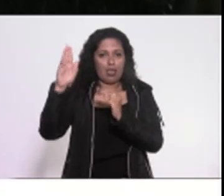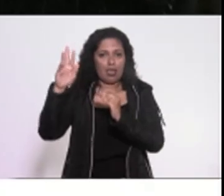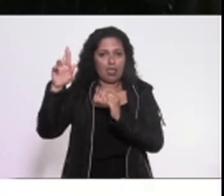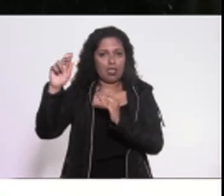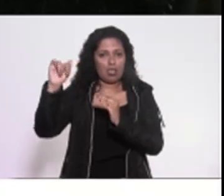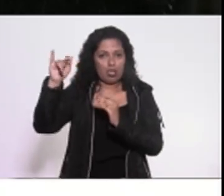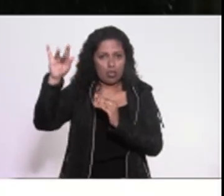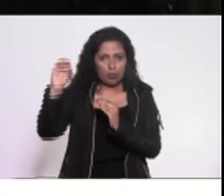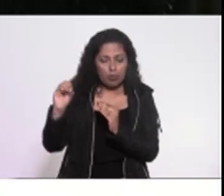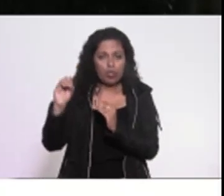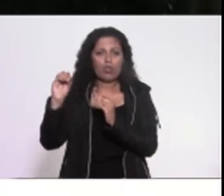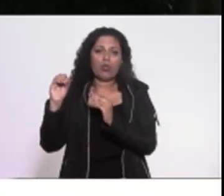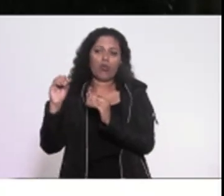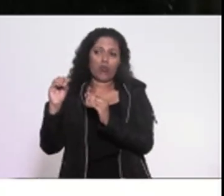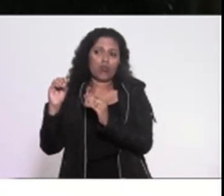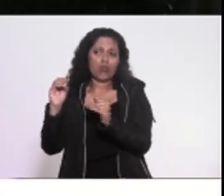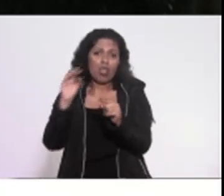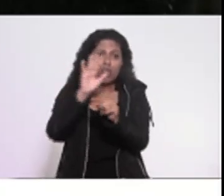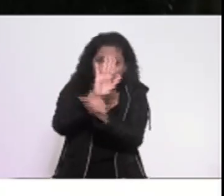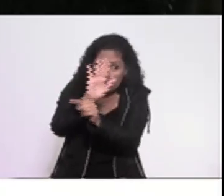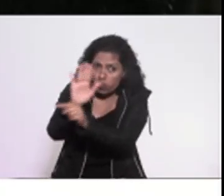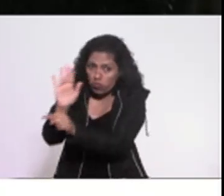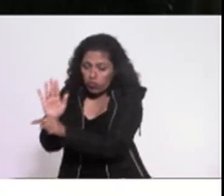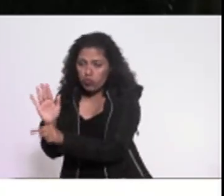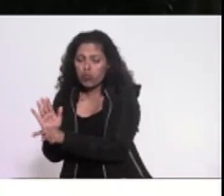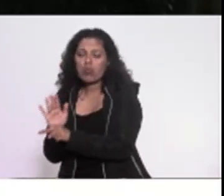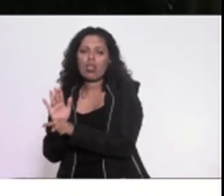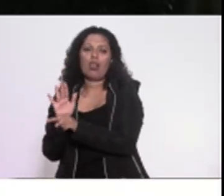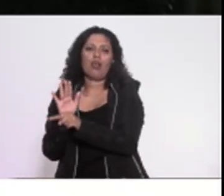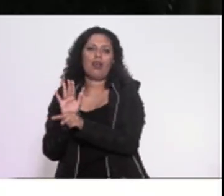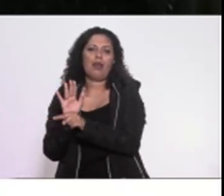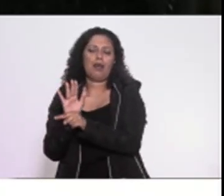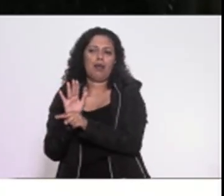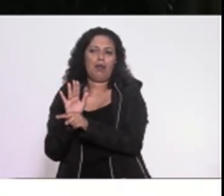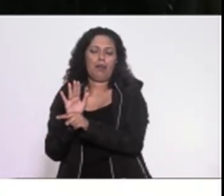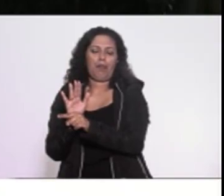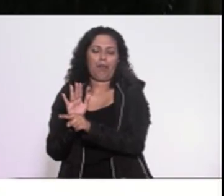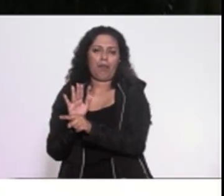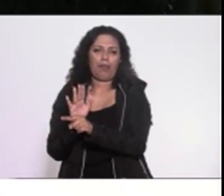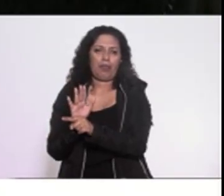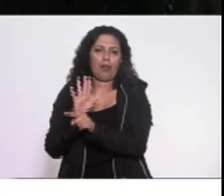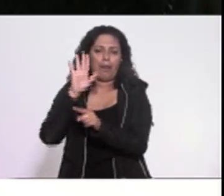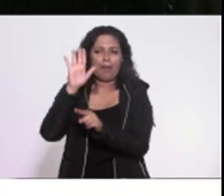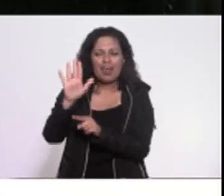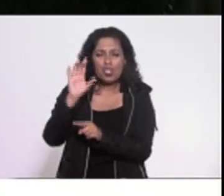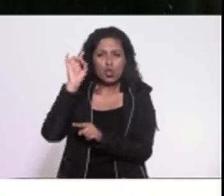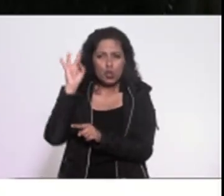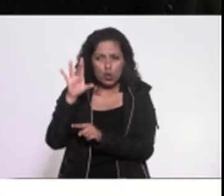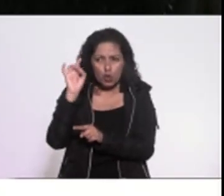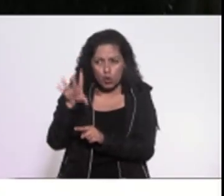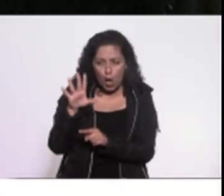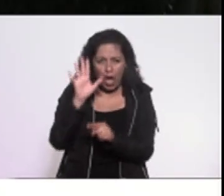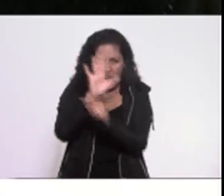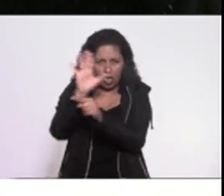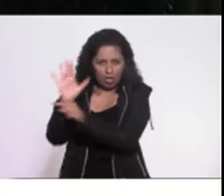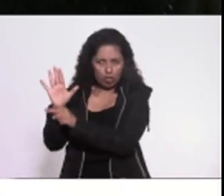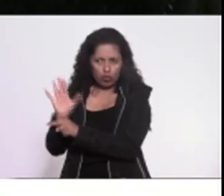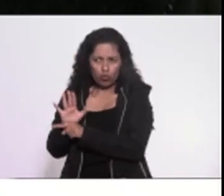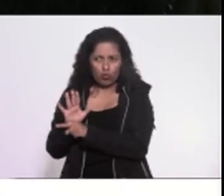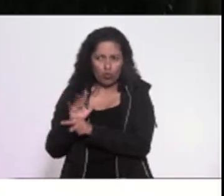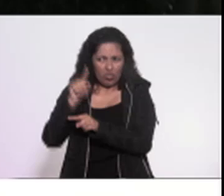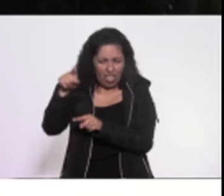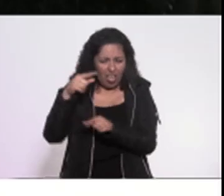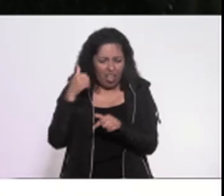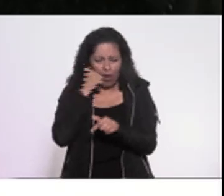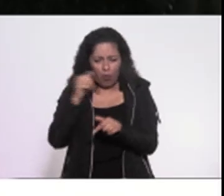né, seja uma porta de acesso, mas não seja a única ferramenta de garantia da